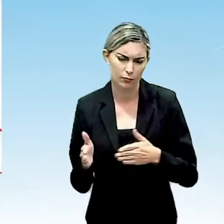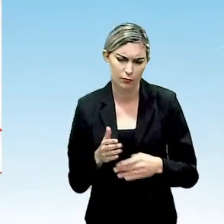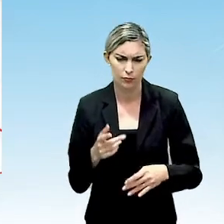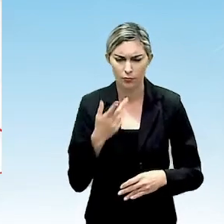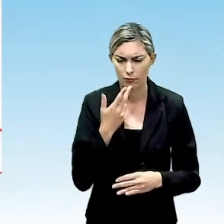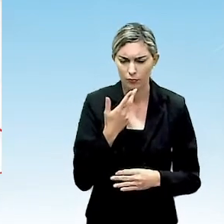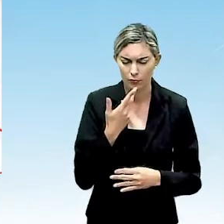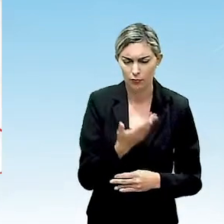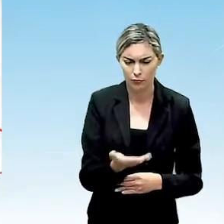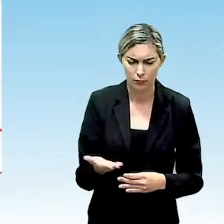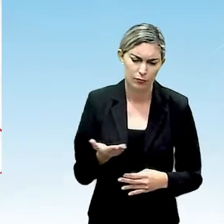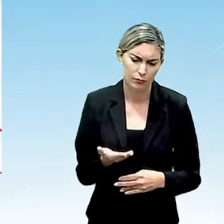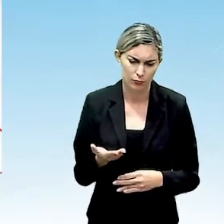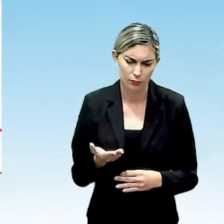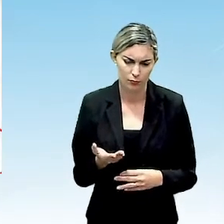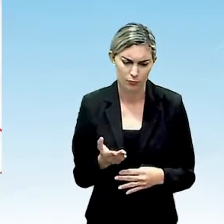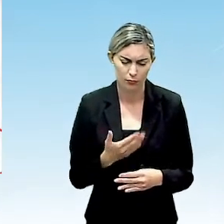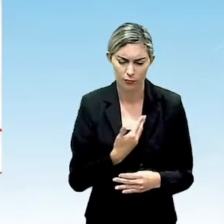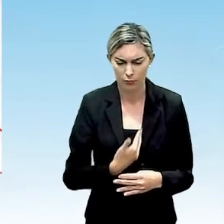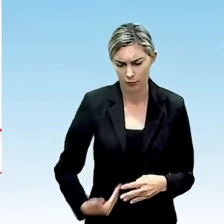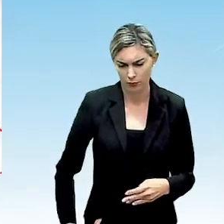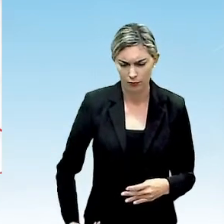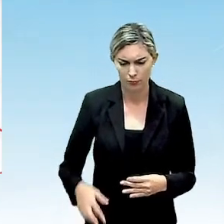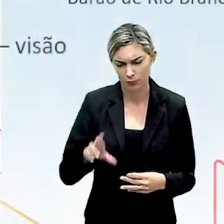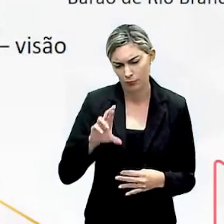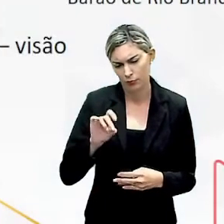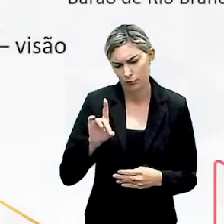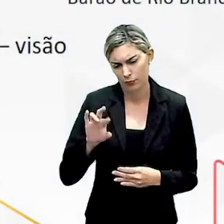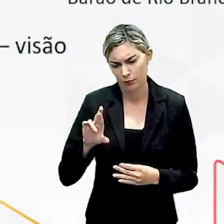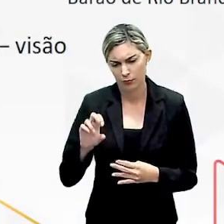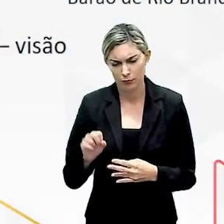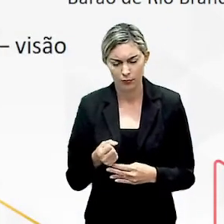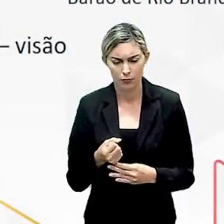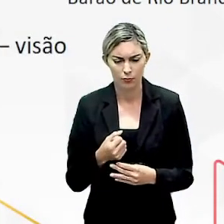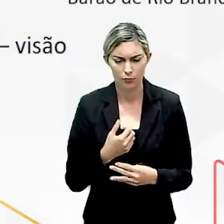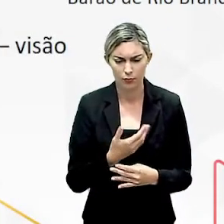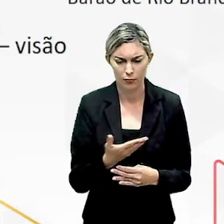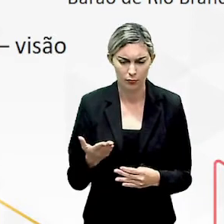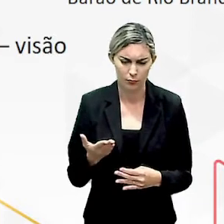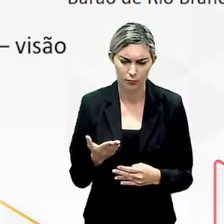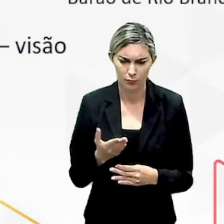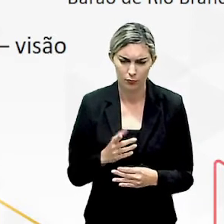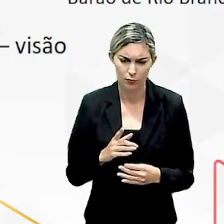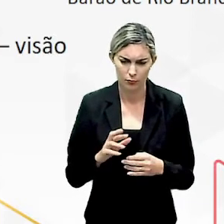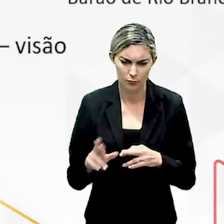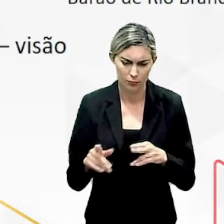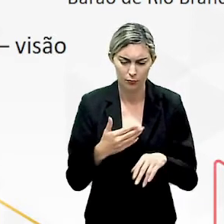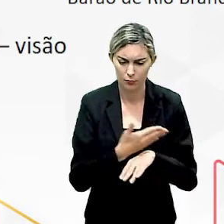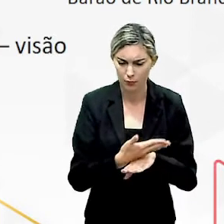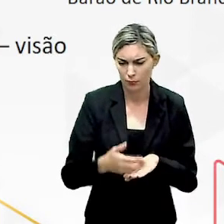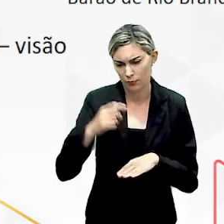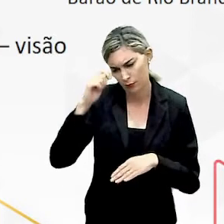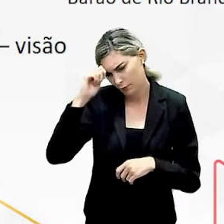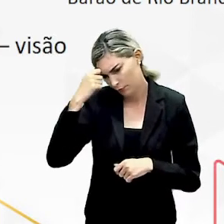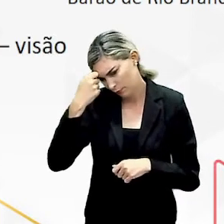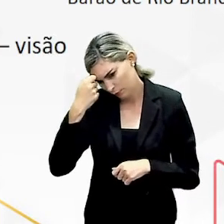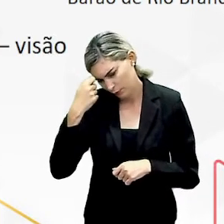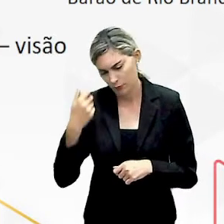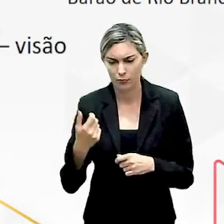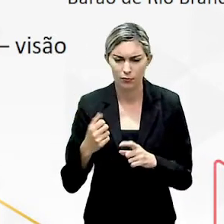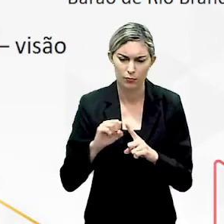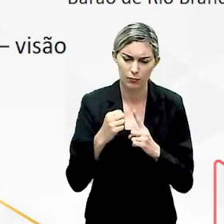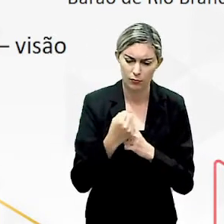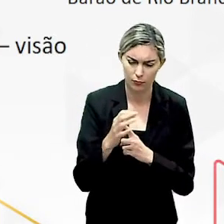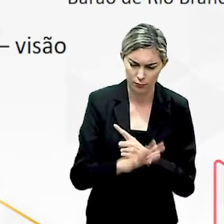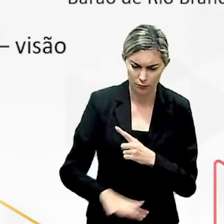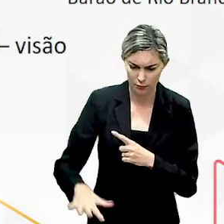falando aqui, o período do governo de Rodrigues Alves, certo? Essa distinção de brancos e negros, enfim, da condição social,